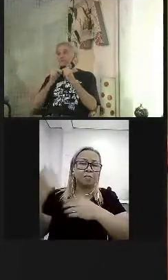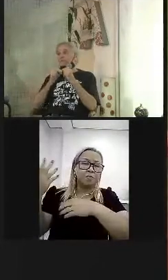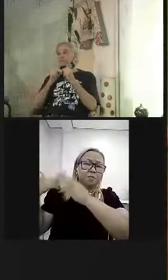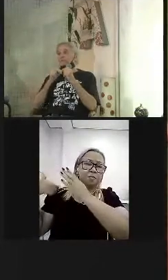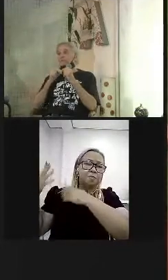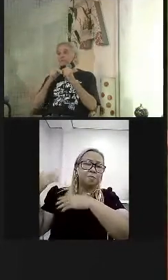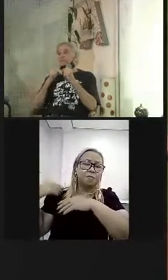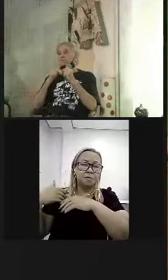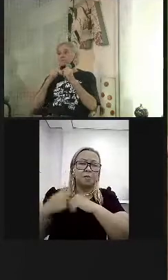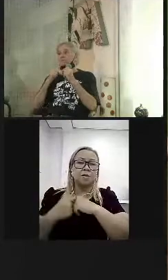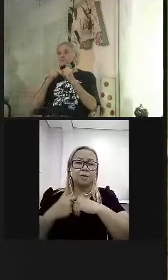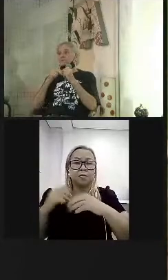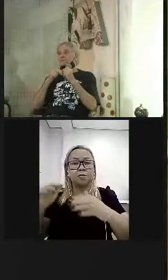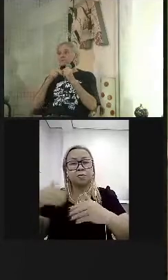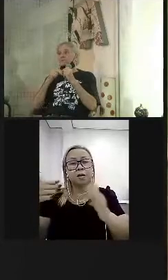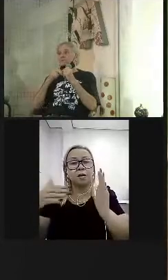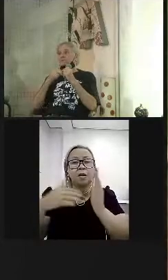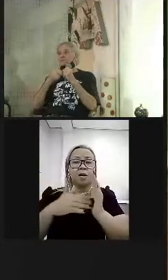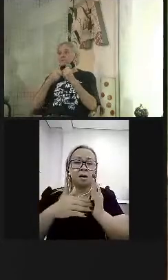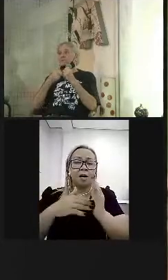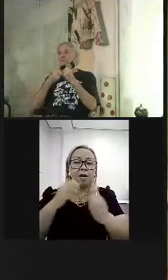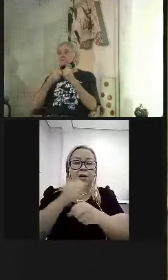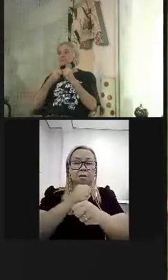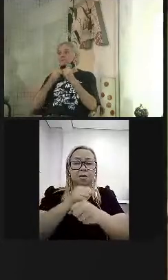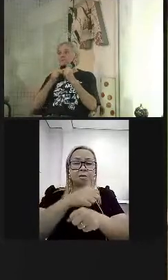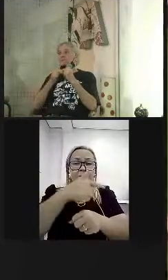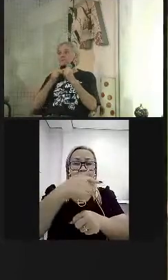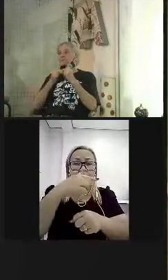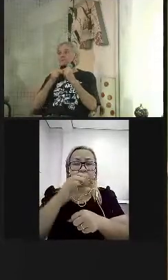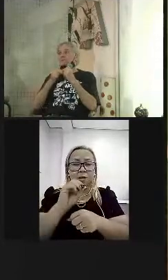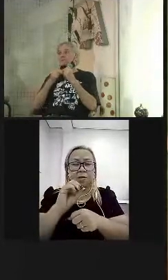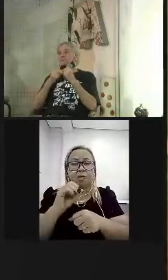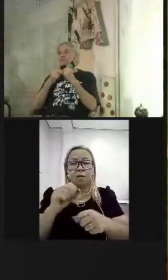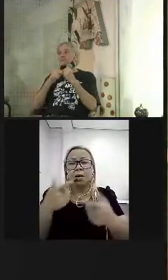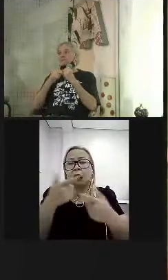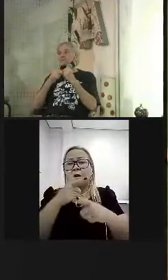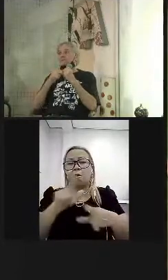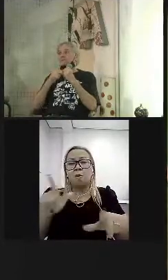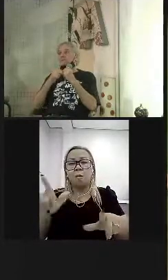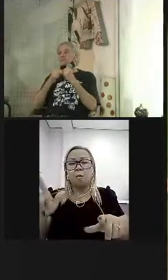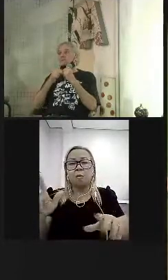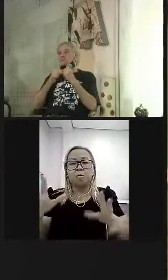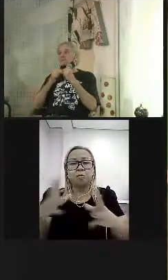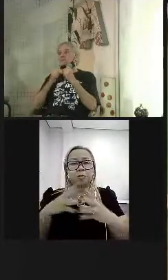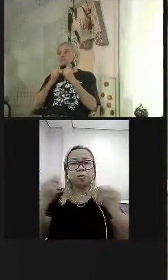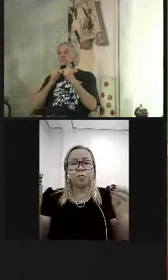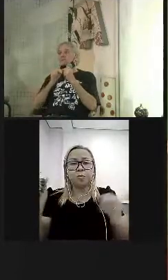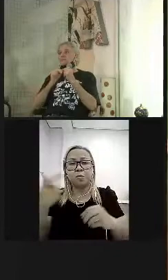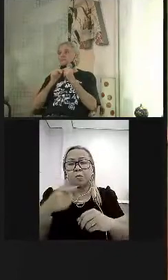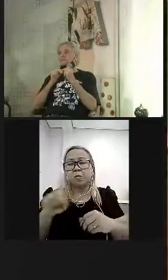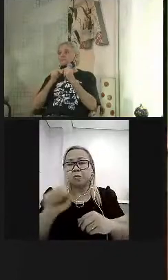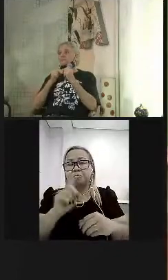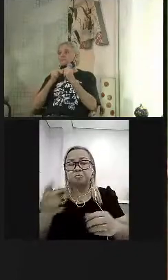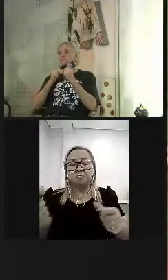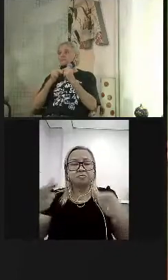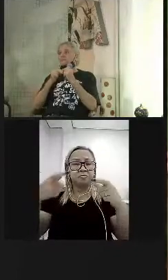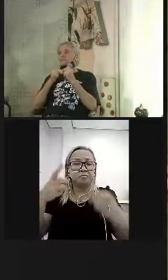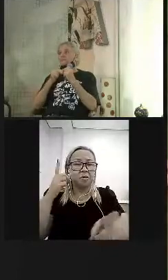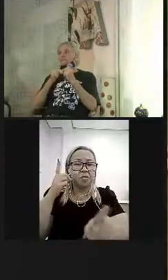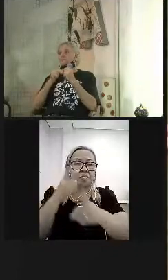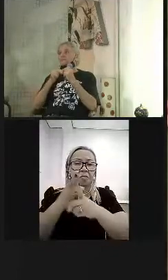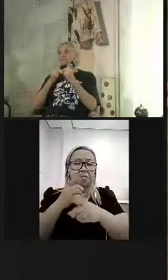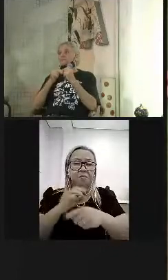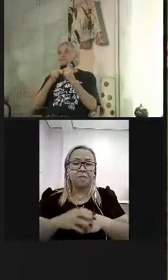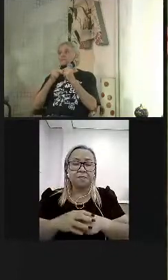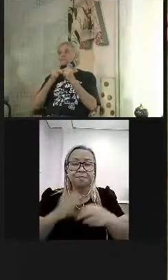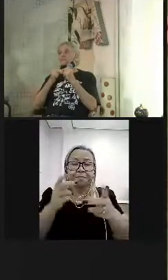seguinte, né, até os anos 70 e poucos, outros mais desaparecidos e outros mais não localizados. Ao perceber que